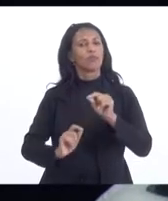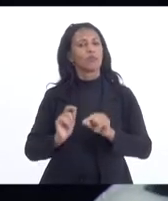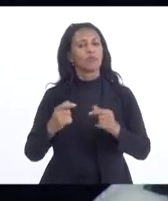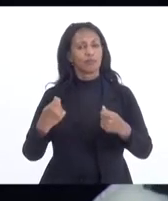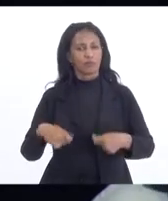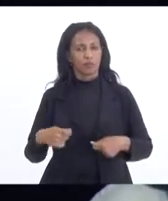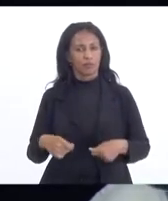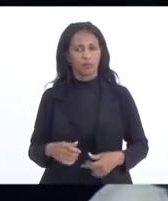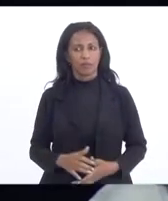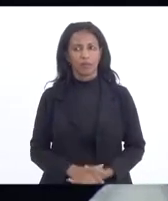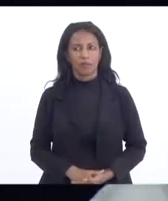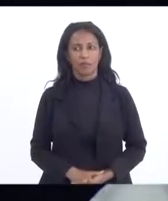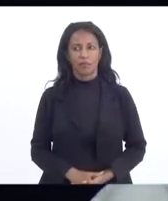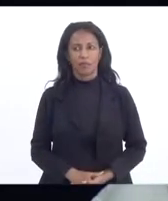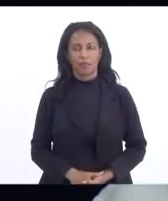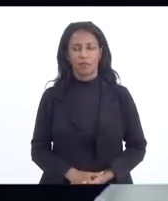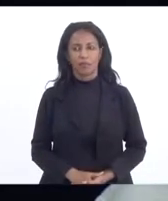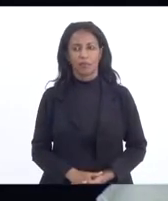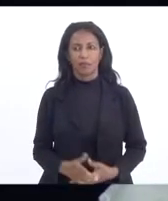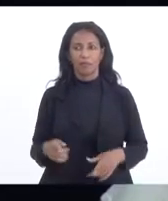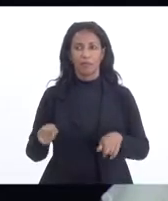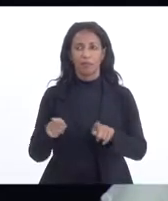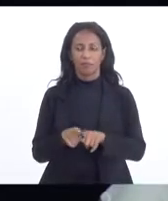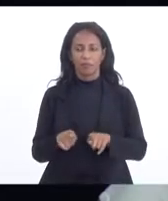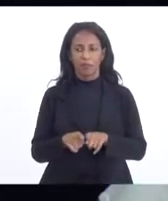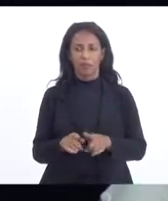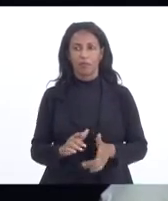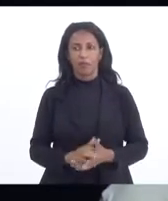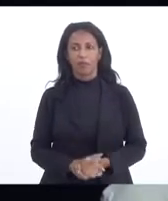possível. E também